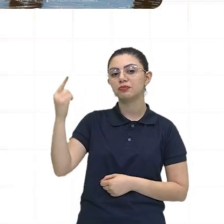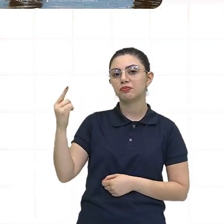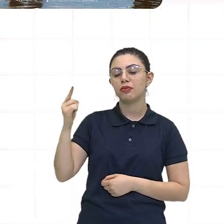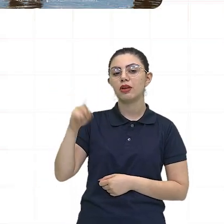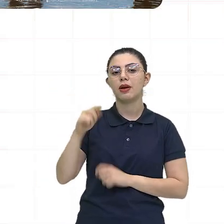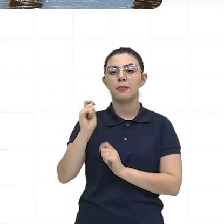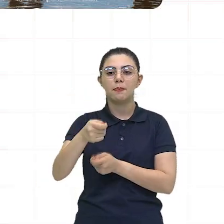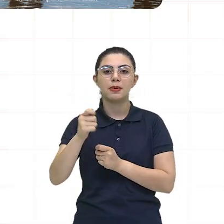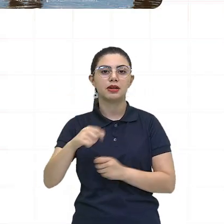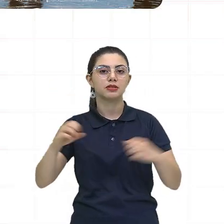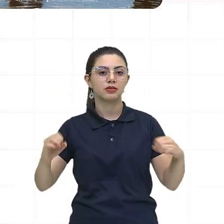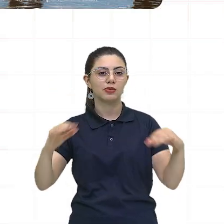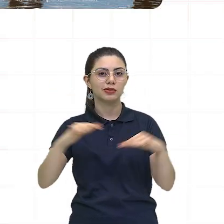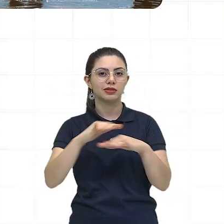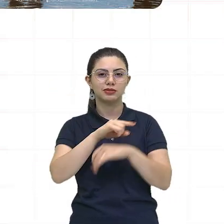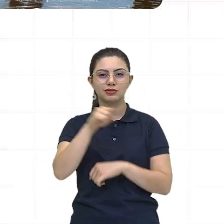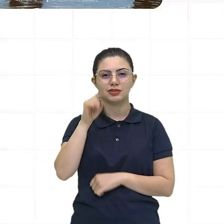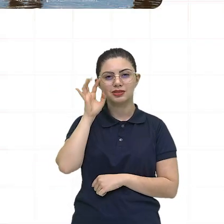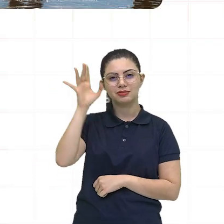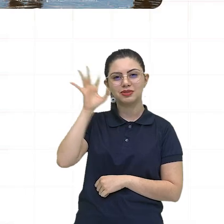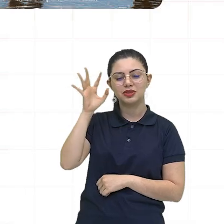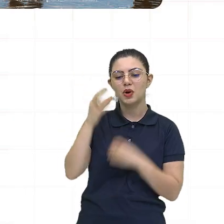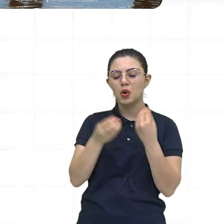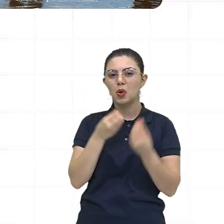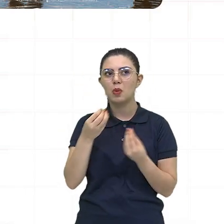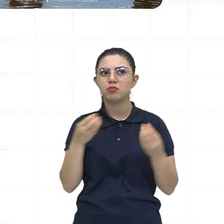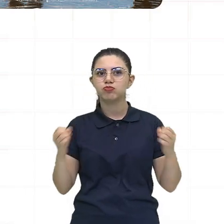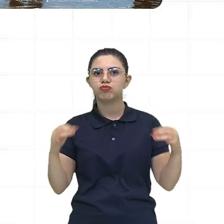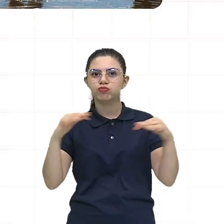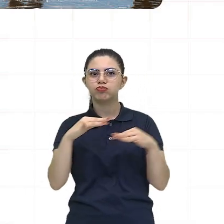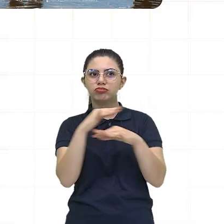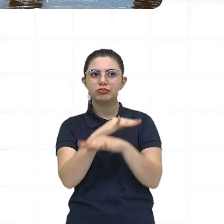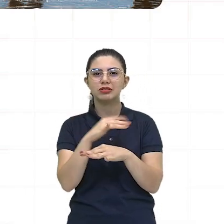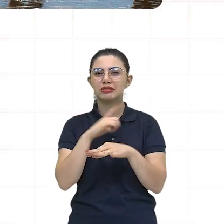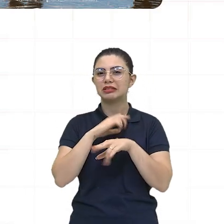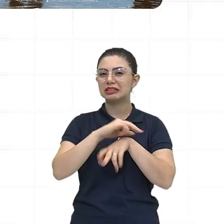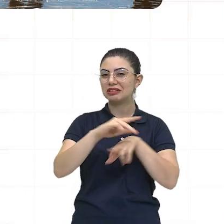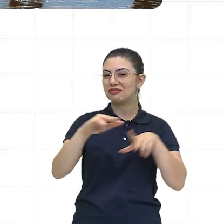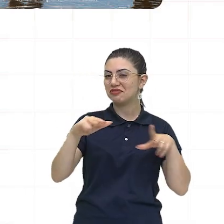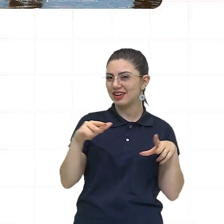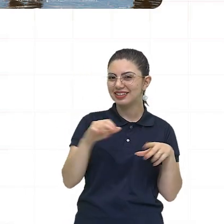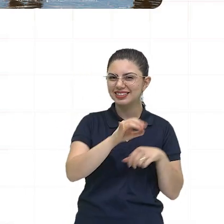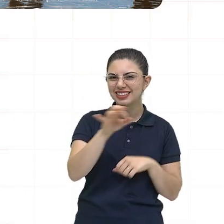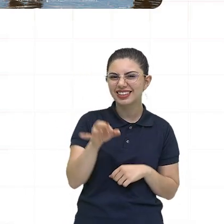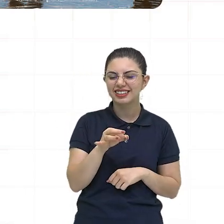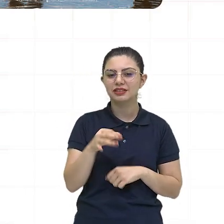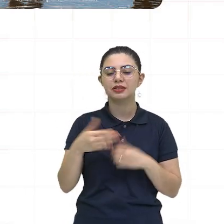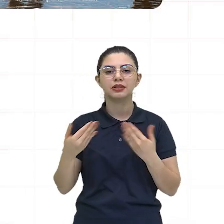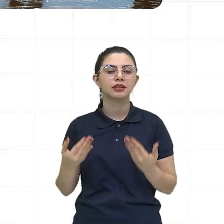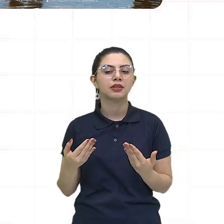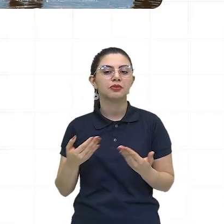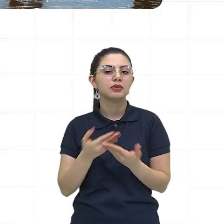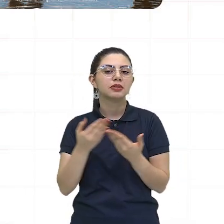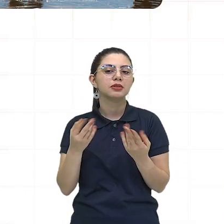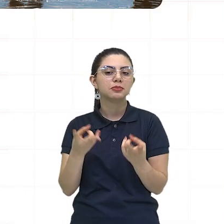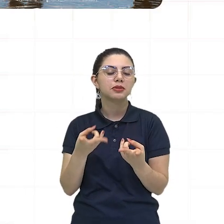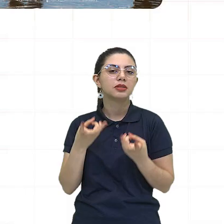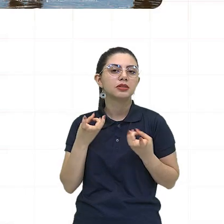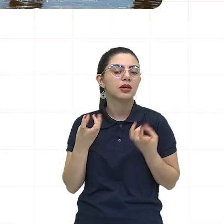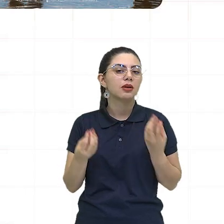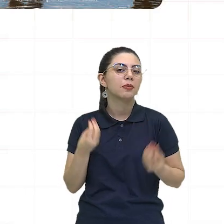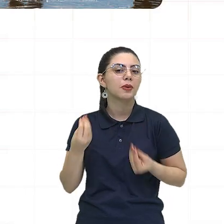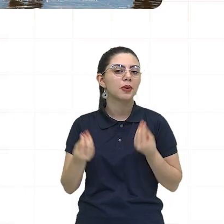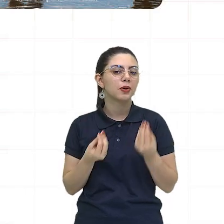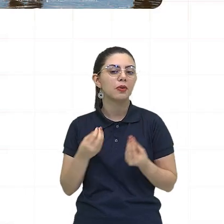imaginem, né? Ao redor aí do planeta, os oceanos que nós temos, Atlântico, Índico, Pacífico. Então, vocês podem observar